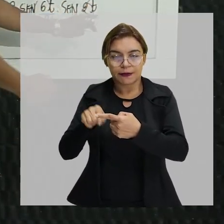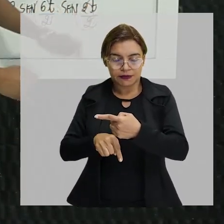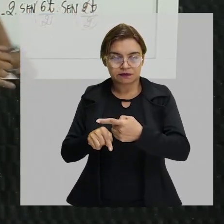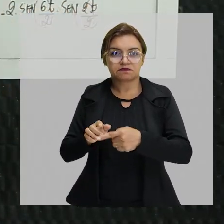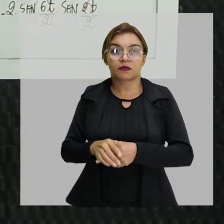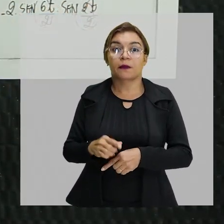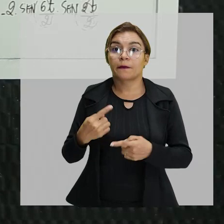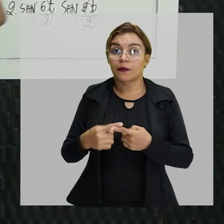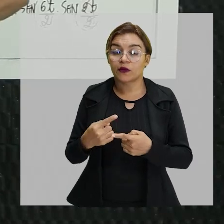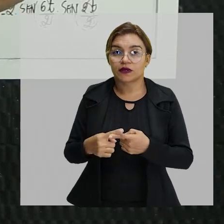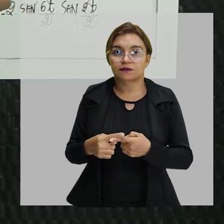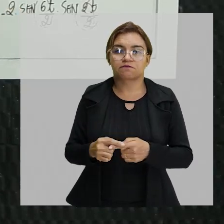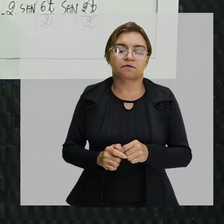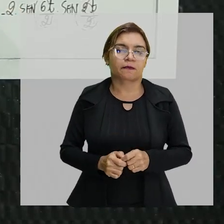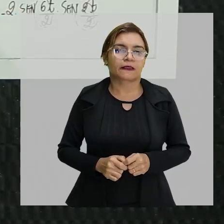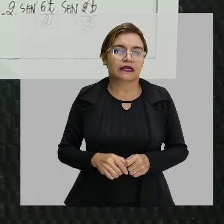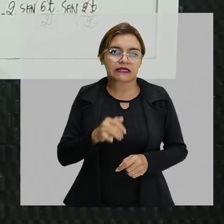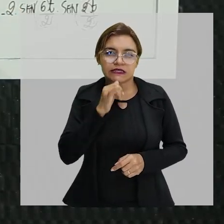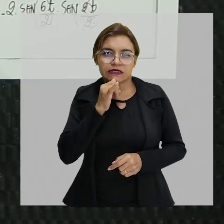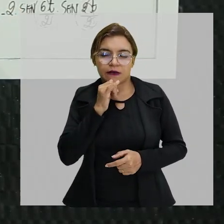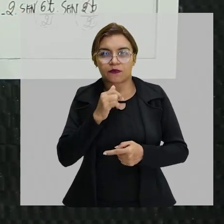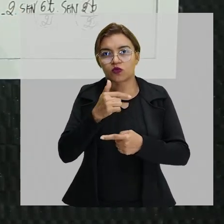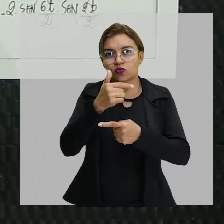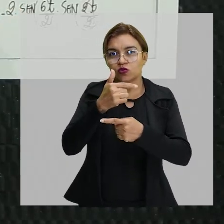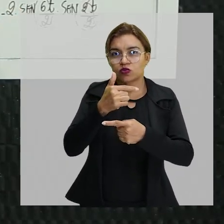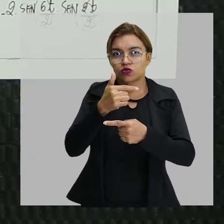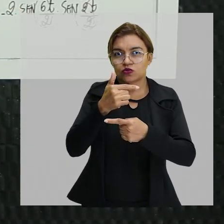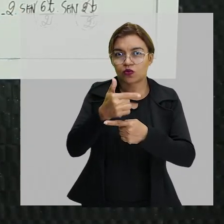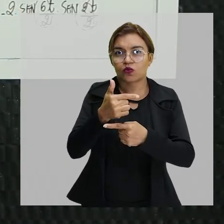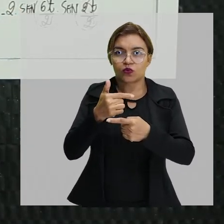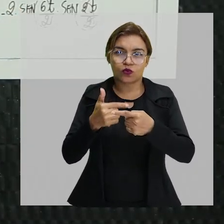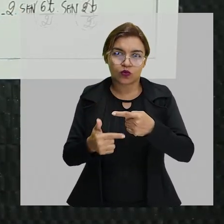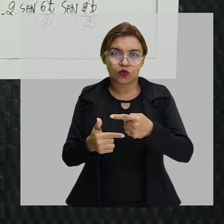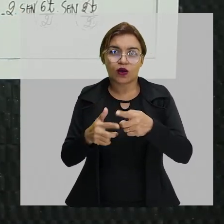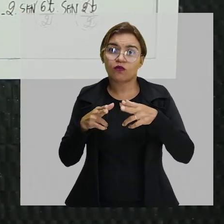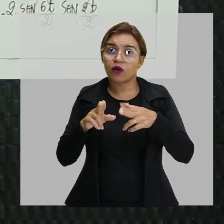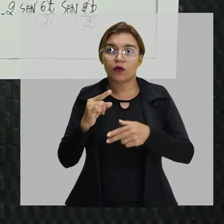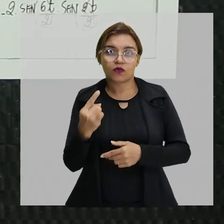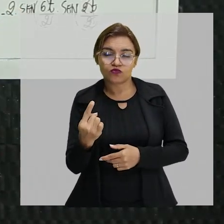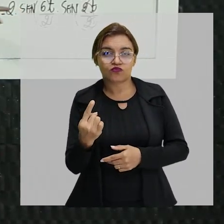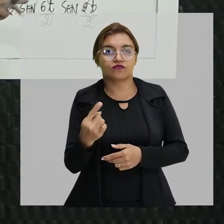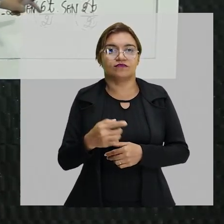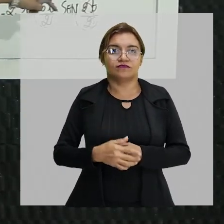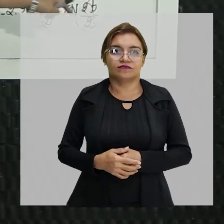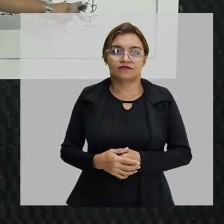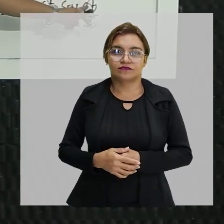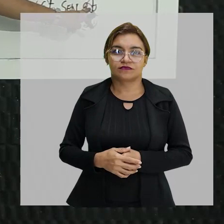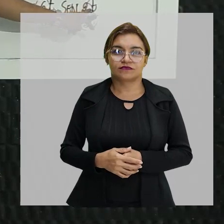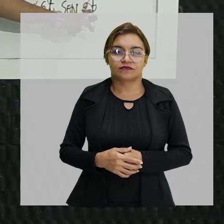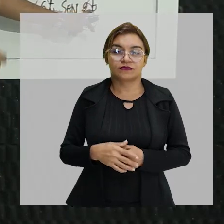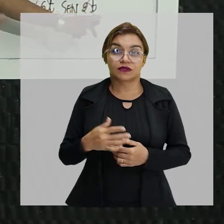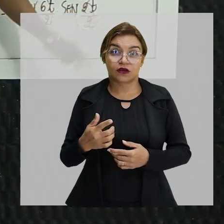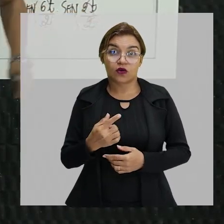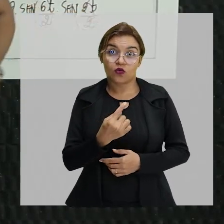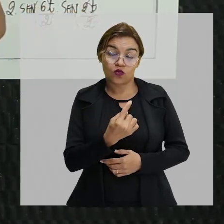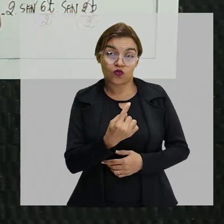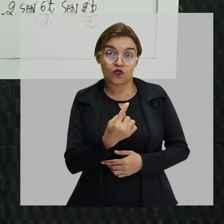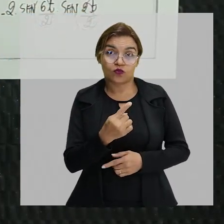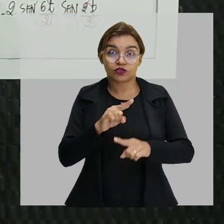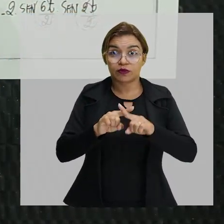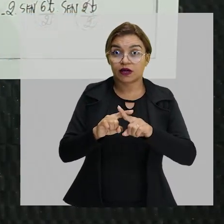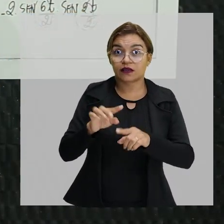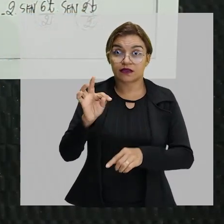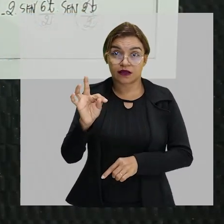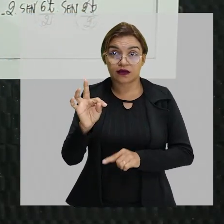essa operação corte? Porque quando você divide o 2 pelo 2, o resultado dá 1. E quando 1 está multiplicando o t, 1